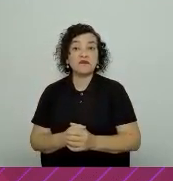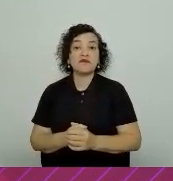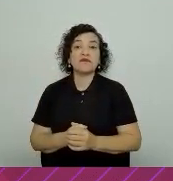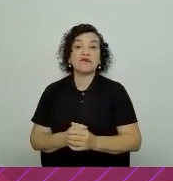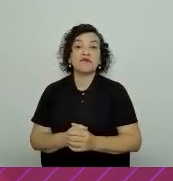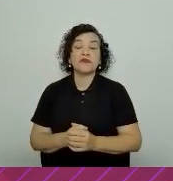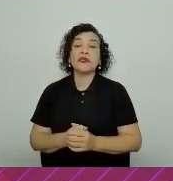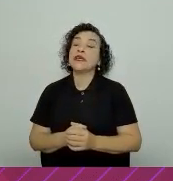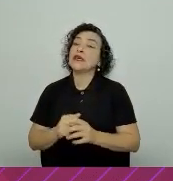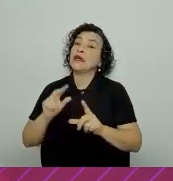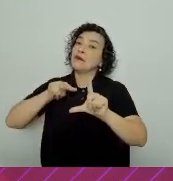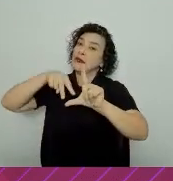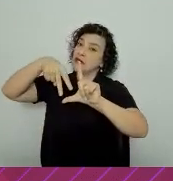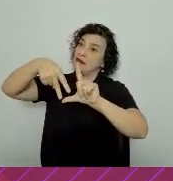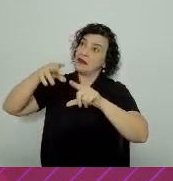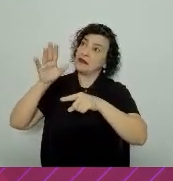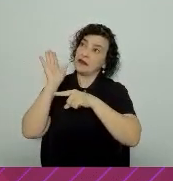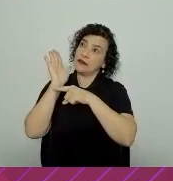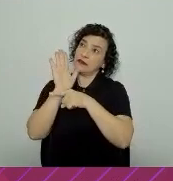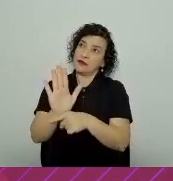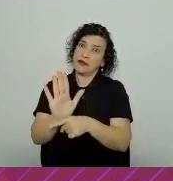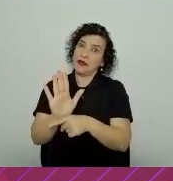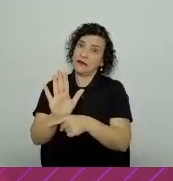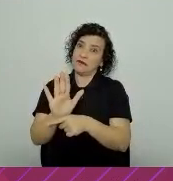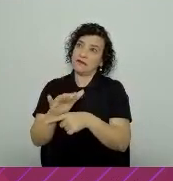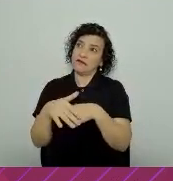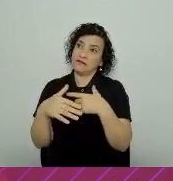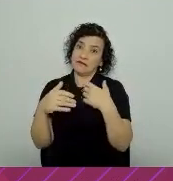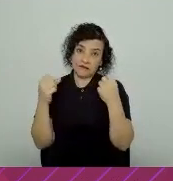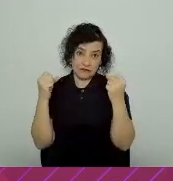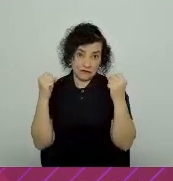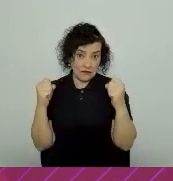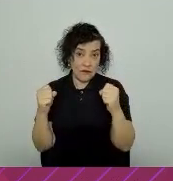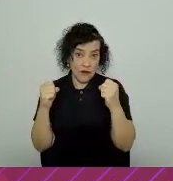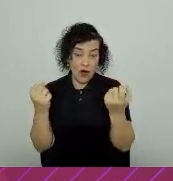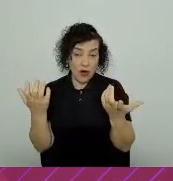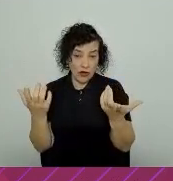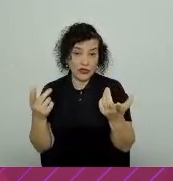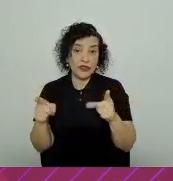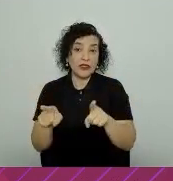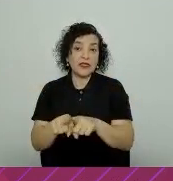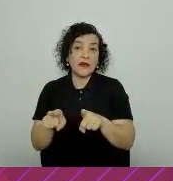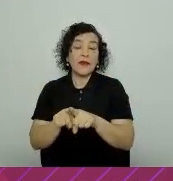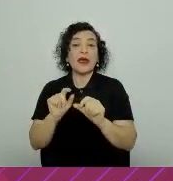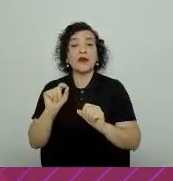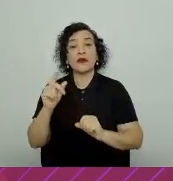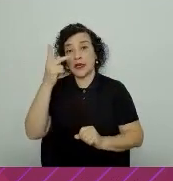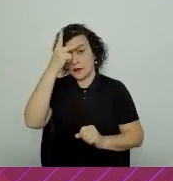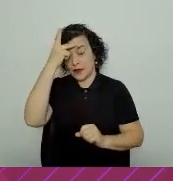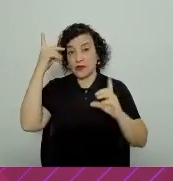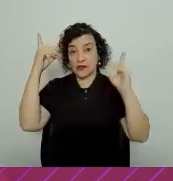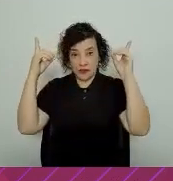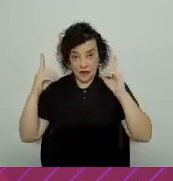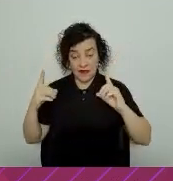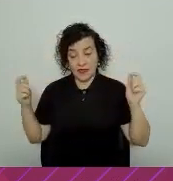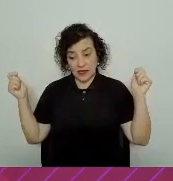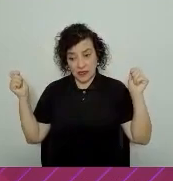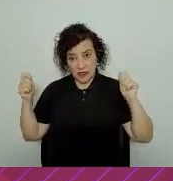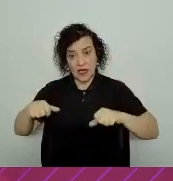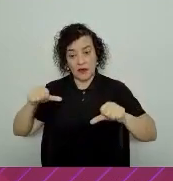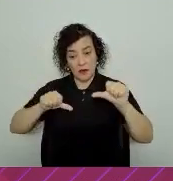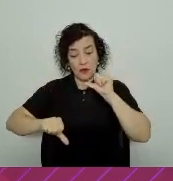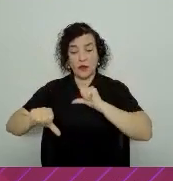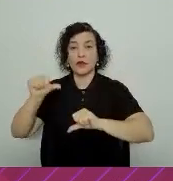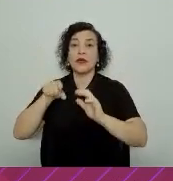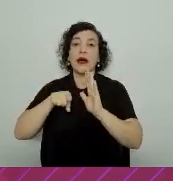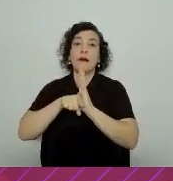que o metaverso pode ajudar na reabilitação de pessoas com deficiência pesquisa da